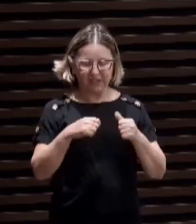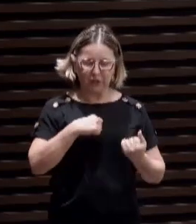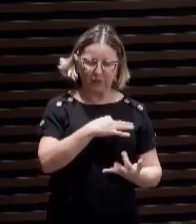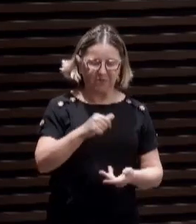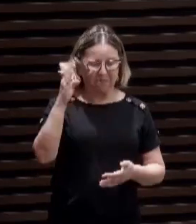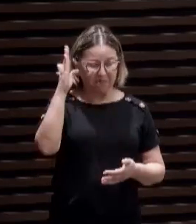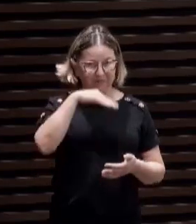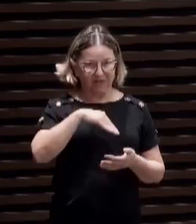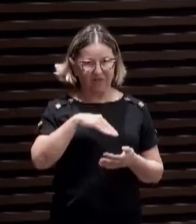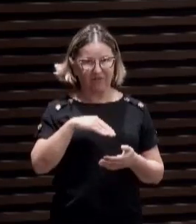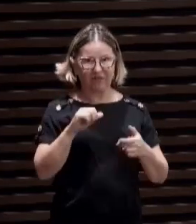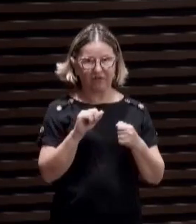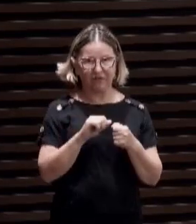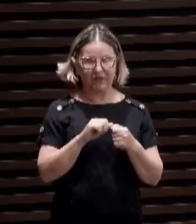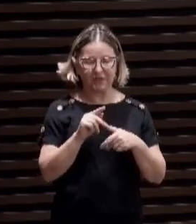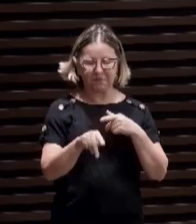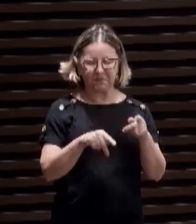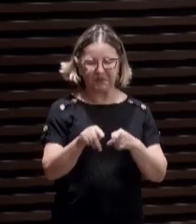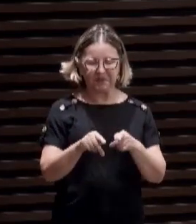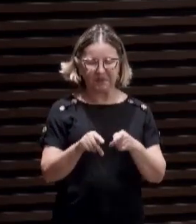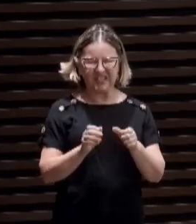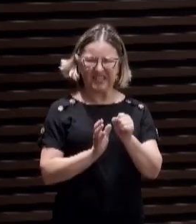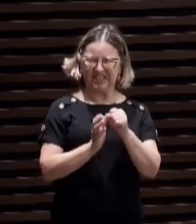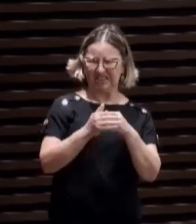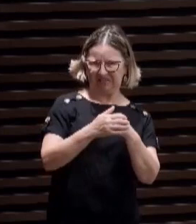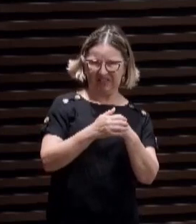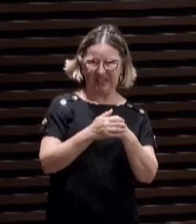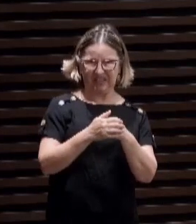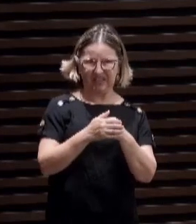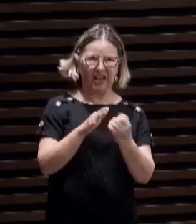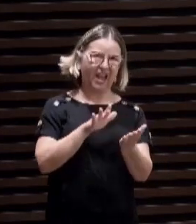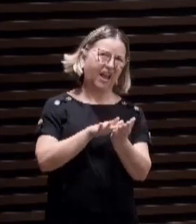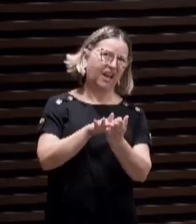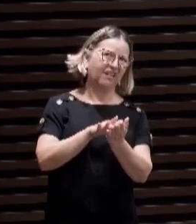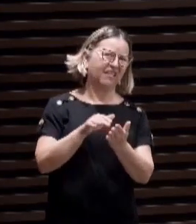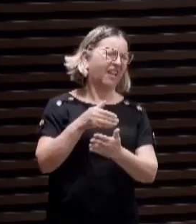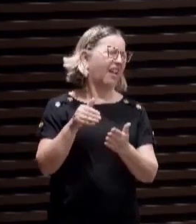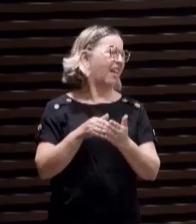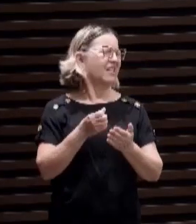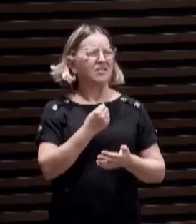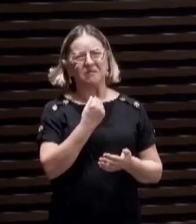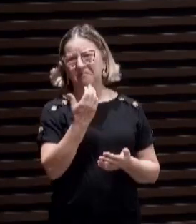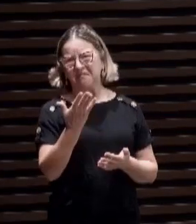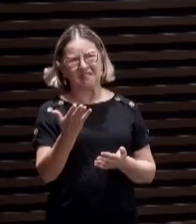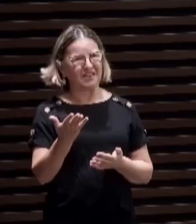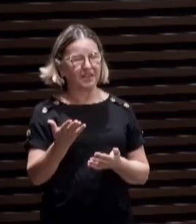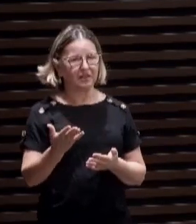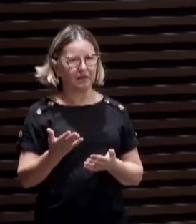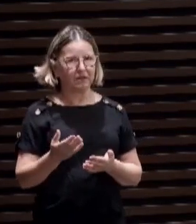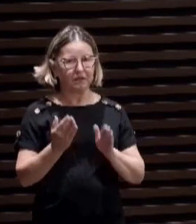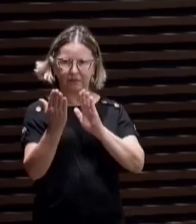tem levado muita gente a enfiar a cabeça no buraco e fingir que está tudo bem, negando a